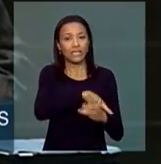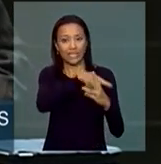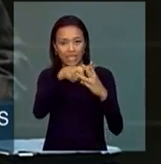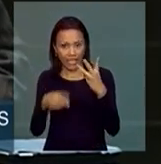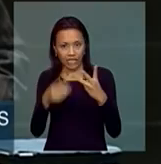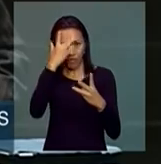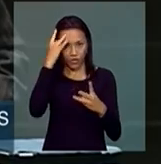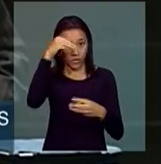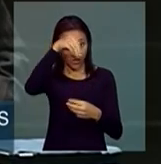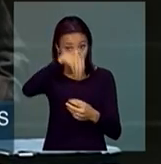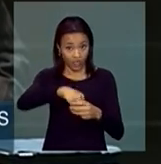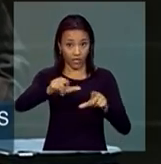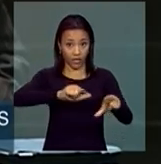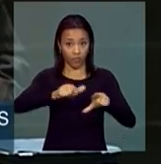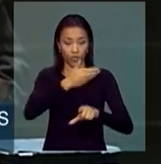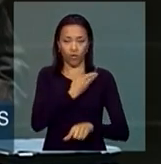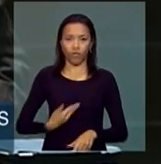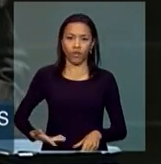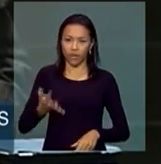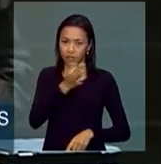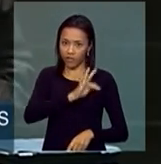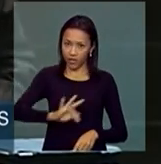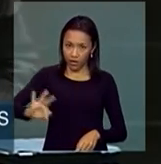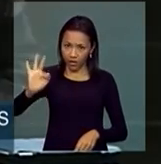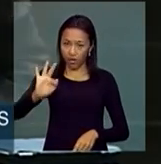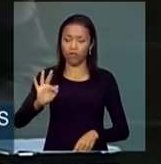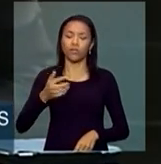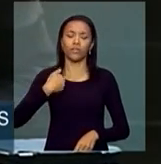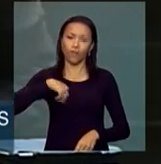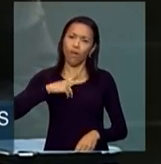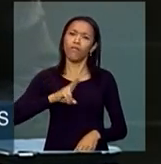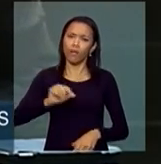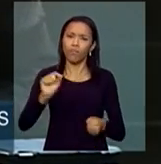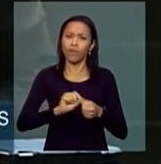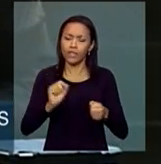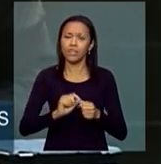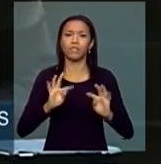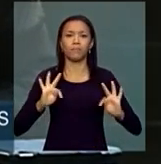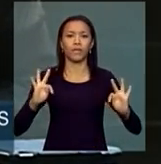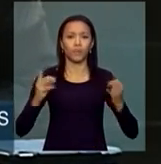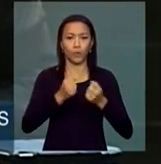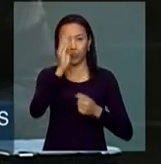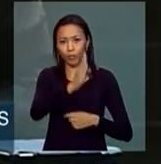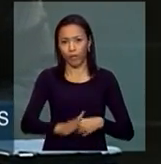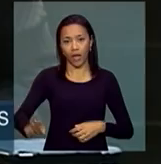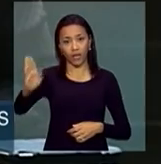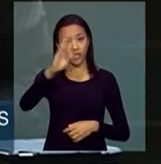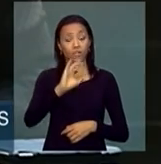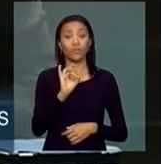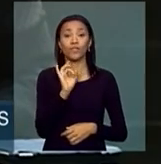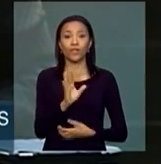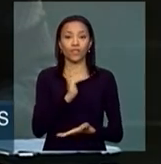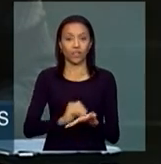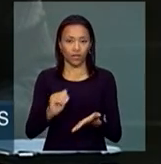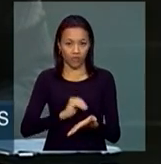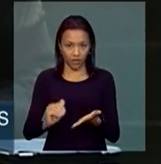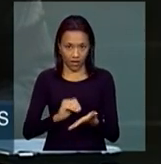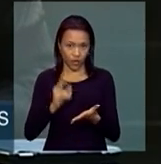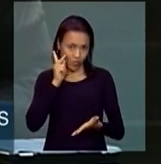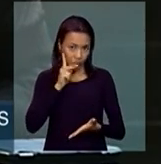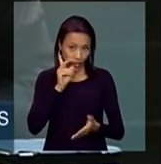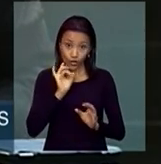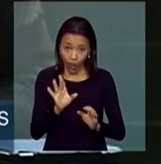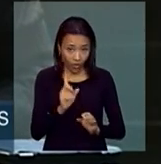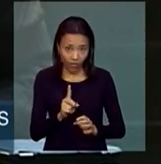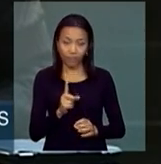governo federal, é importante que se ressalte isso, e nós vamos fazer isso pelo país inteiro, não só como secretário de Política Agrícola, mas